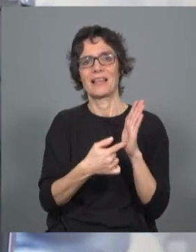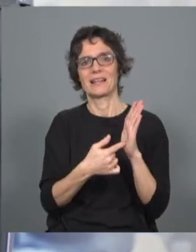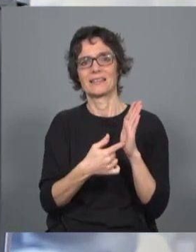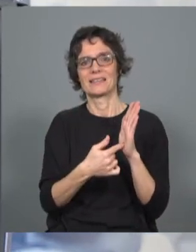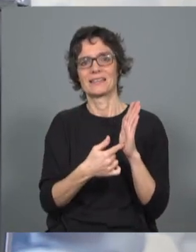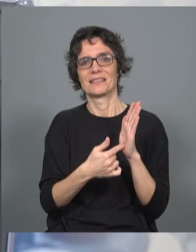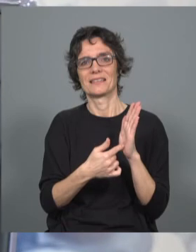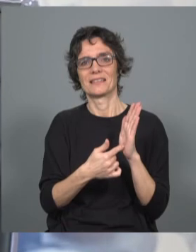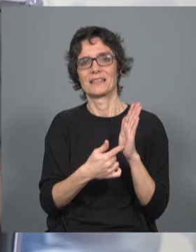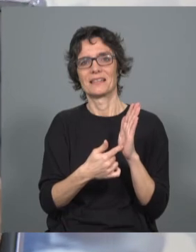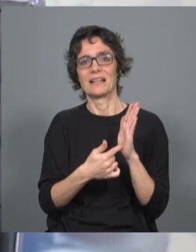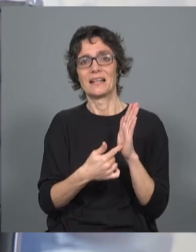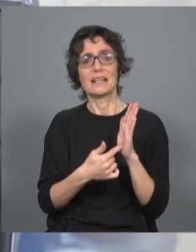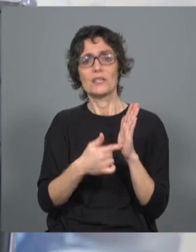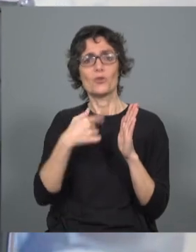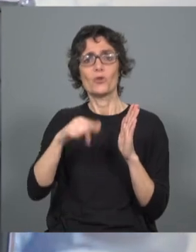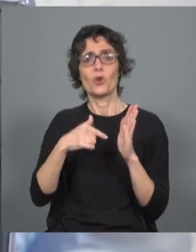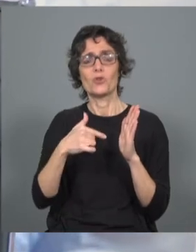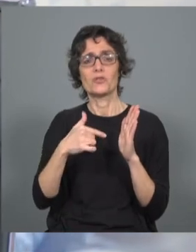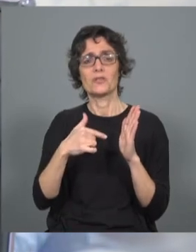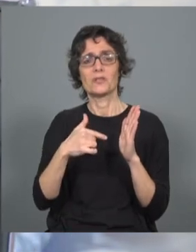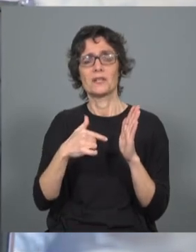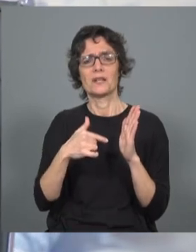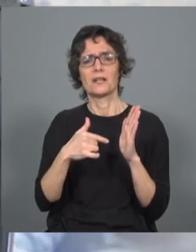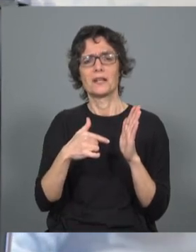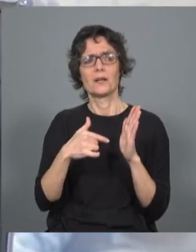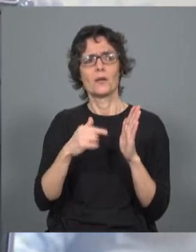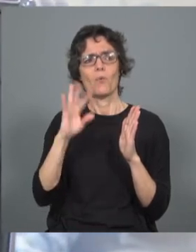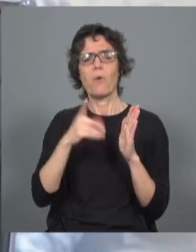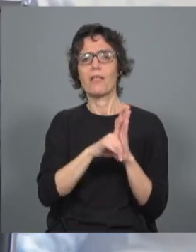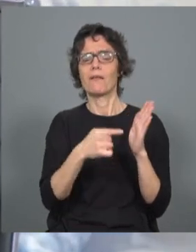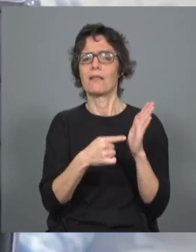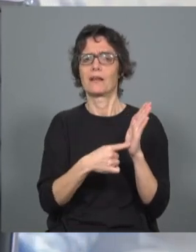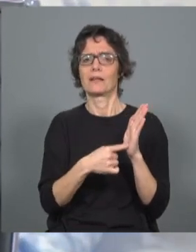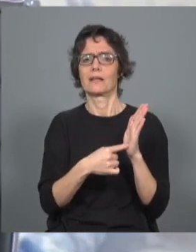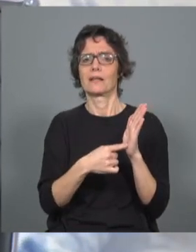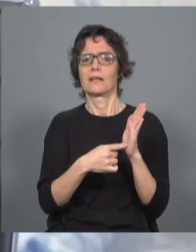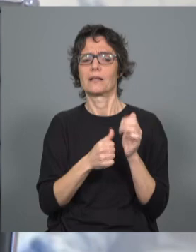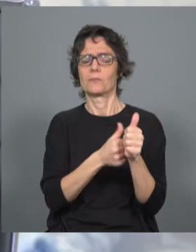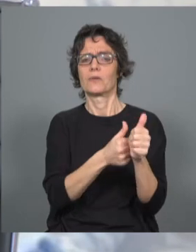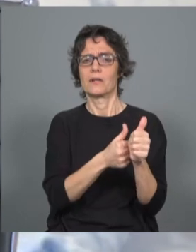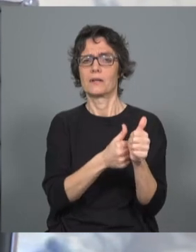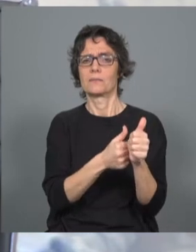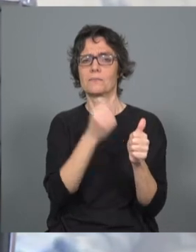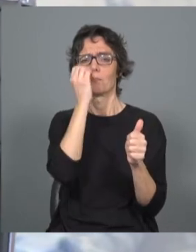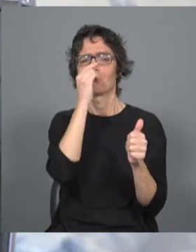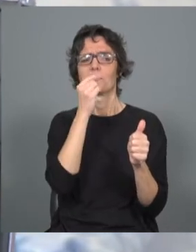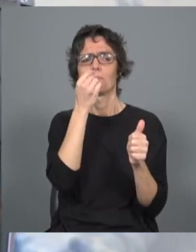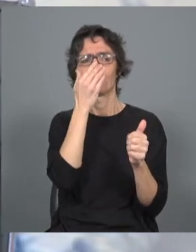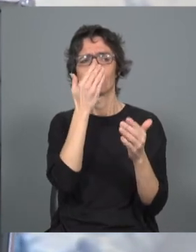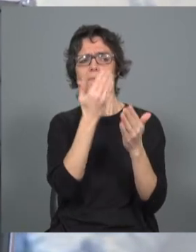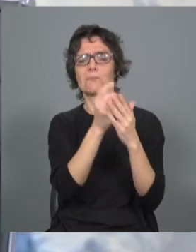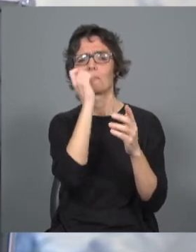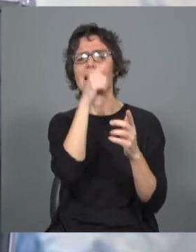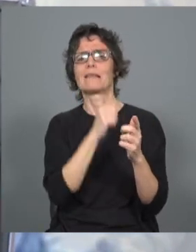cumprida aos olhos de Jesus, de facto, quando o Espírito está na lei. E essa junção do Espírito e da lei, que parece uma coisa,